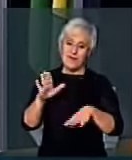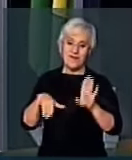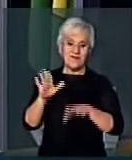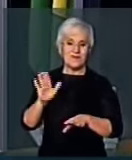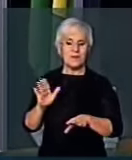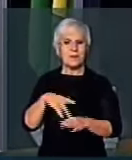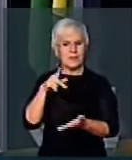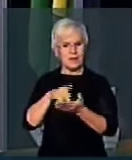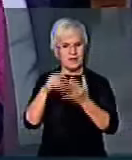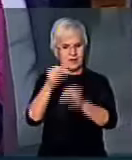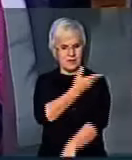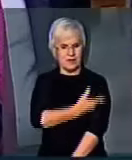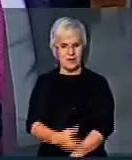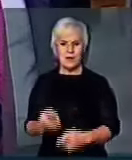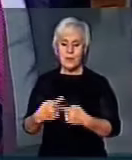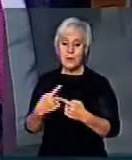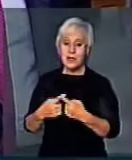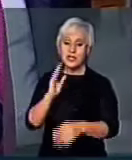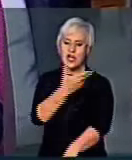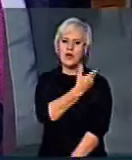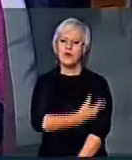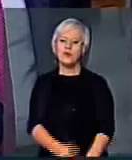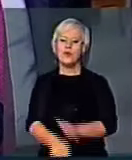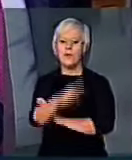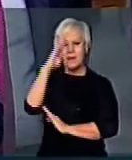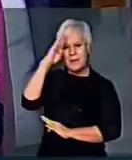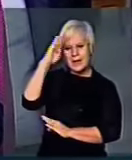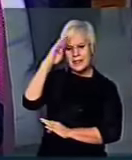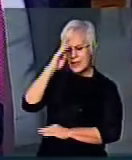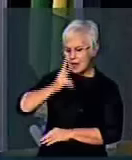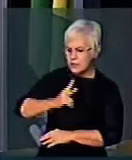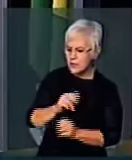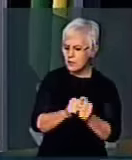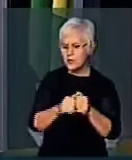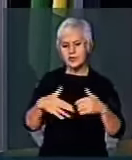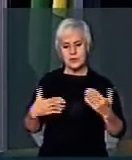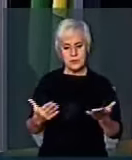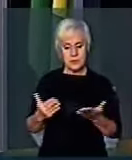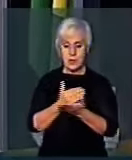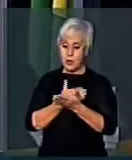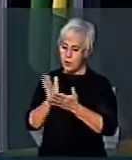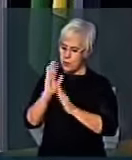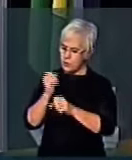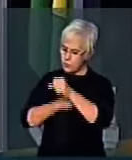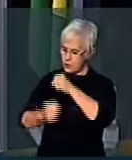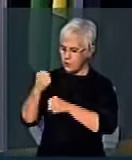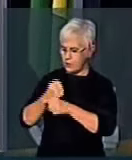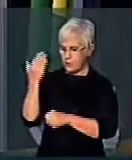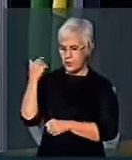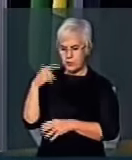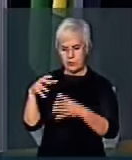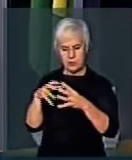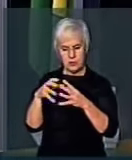arrume, talvez. Mas comigo é certo, por quê? É uma mania que diz o militar, querer a coisa certa, coberta e alinhada. E no início do ano passado, numa